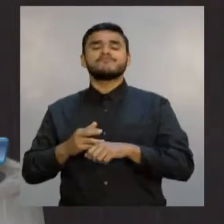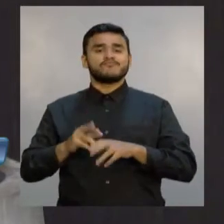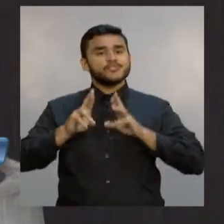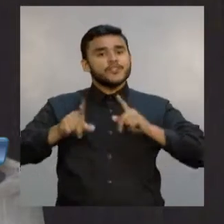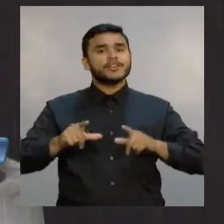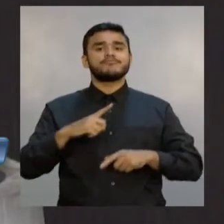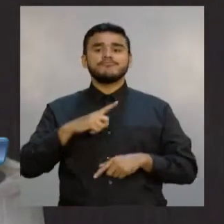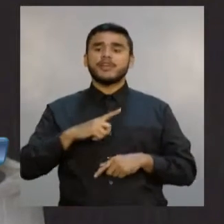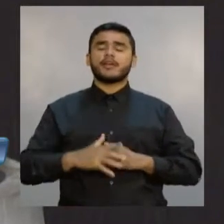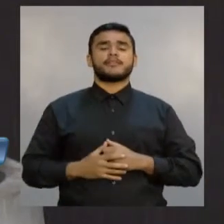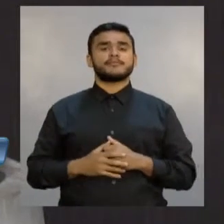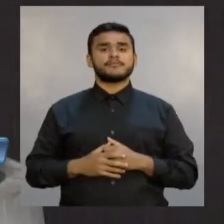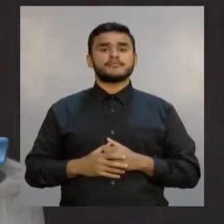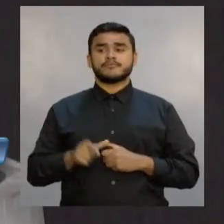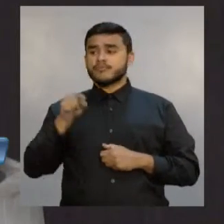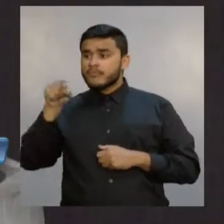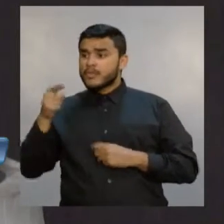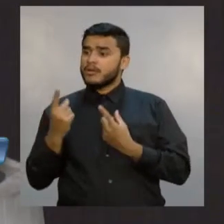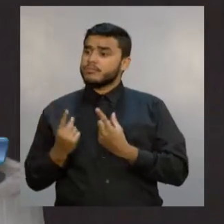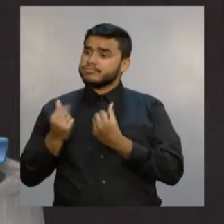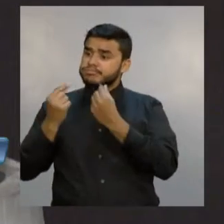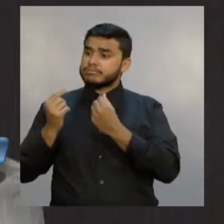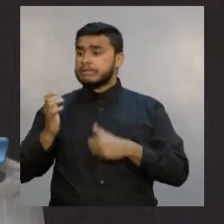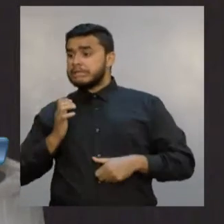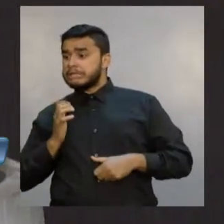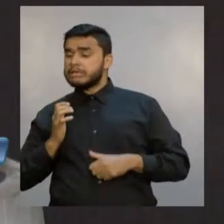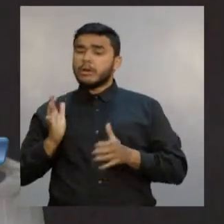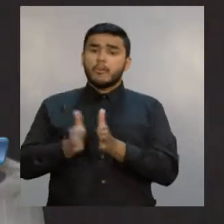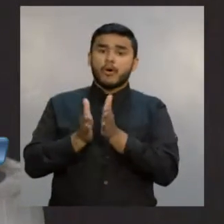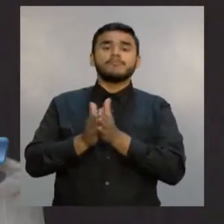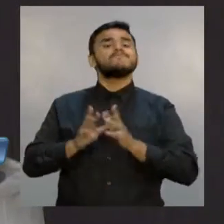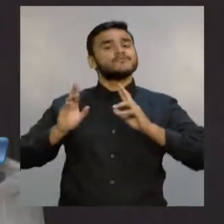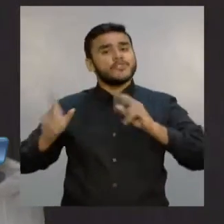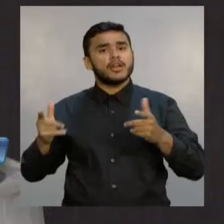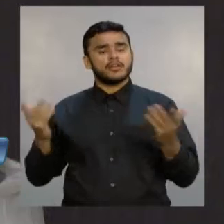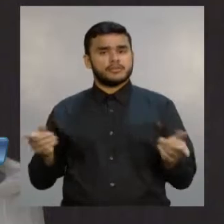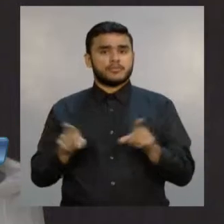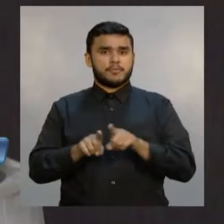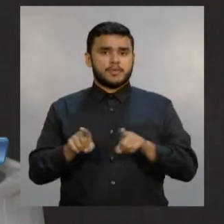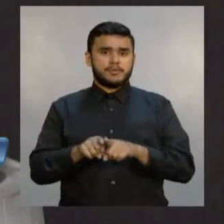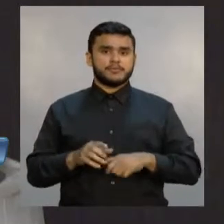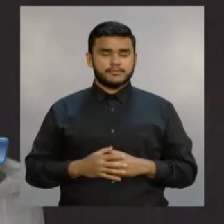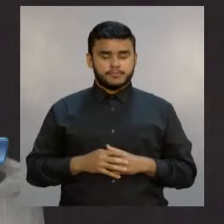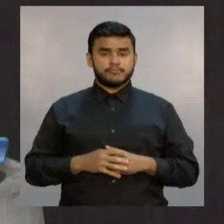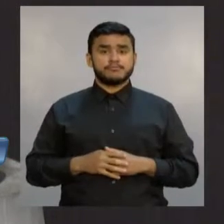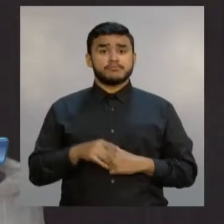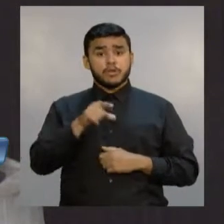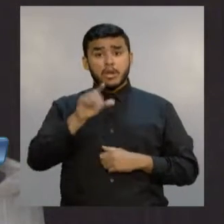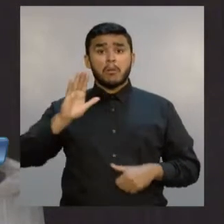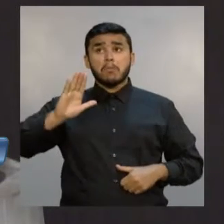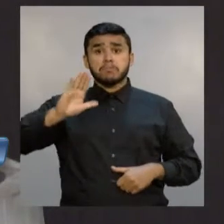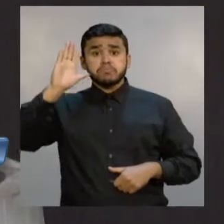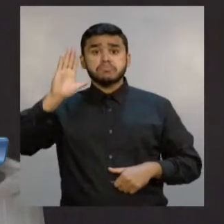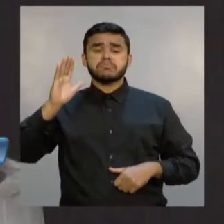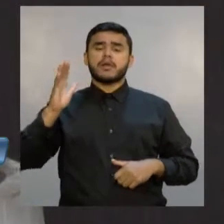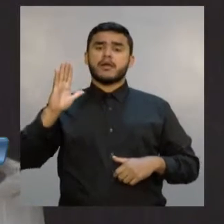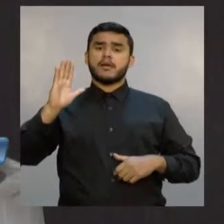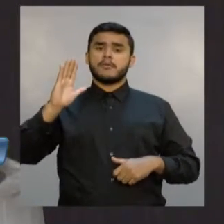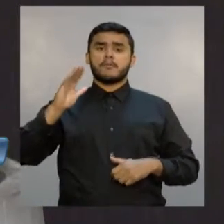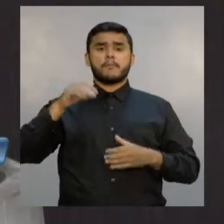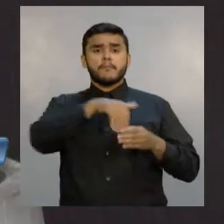profundamente desigual. Veja-se a violência, veja-se a participação política, veja-se a